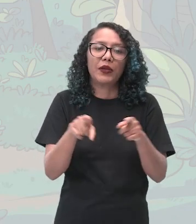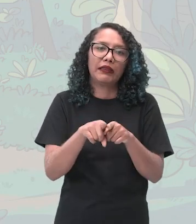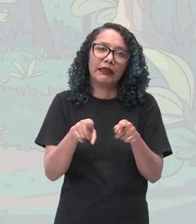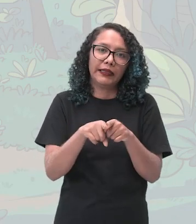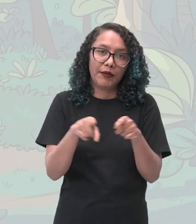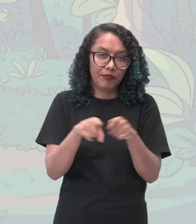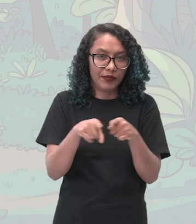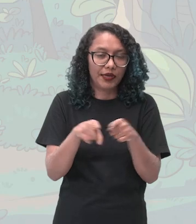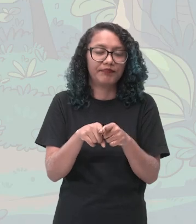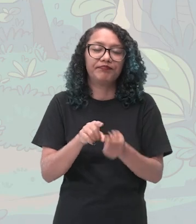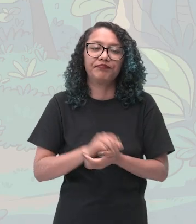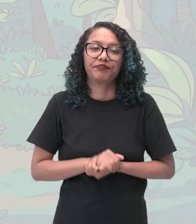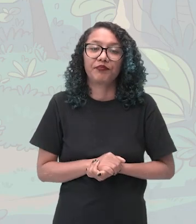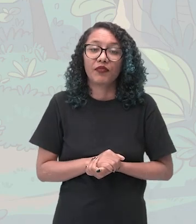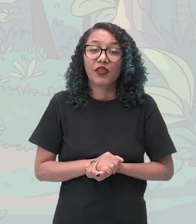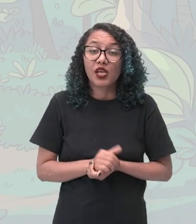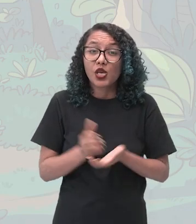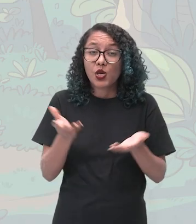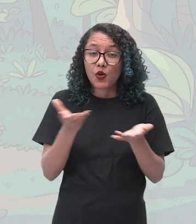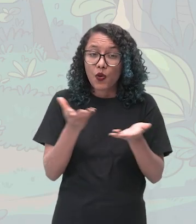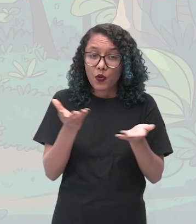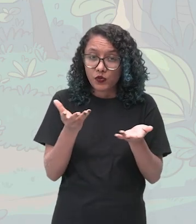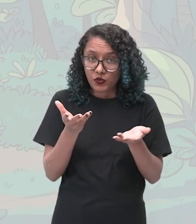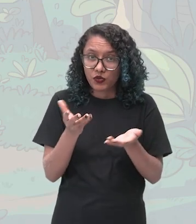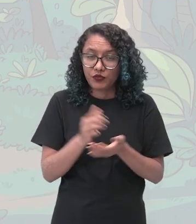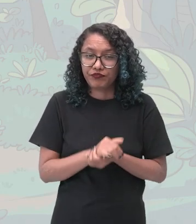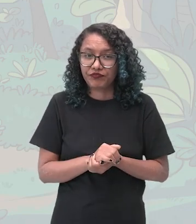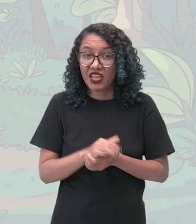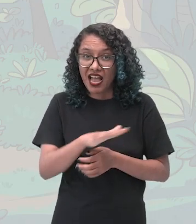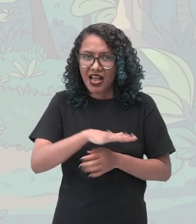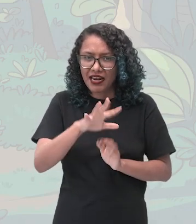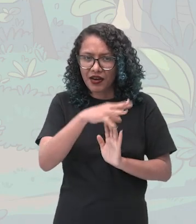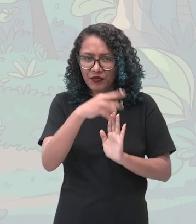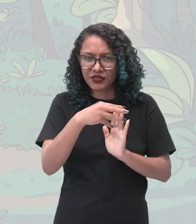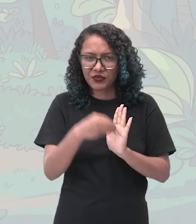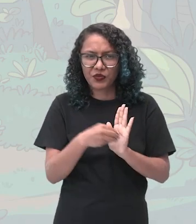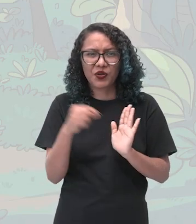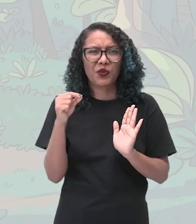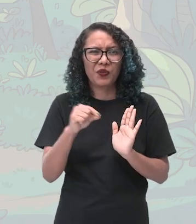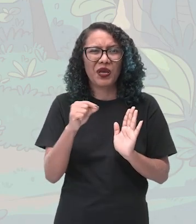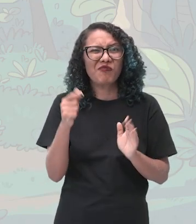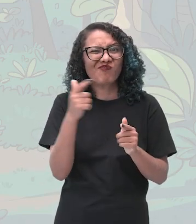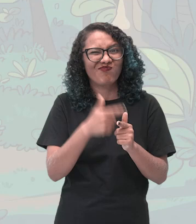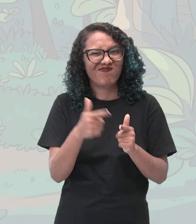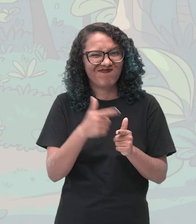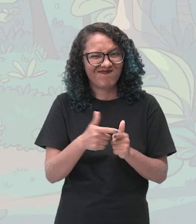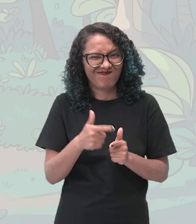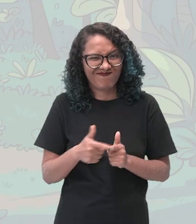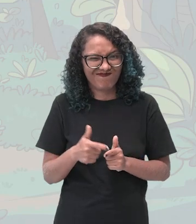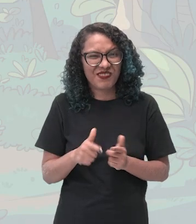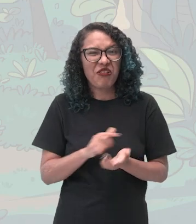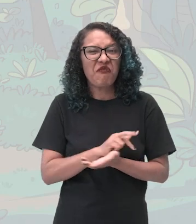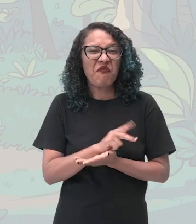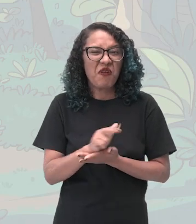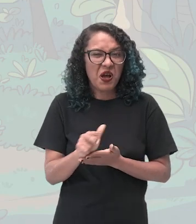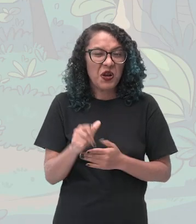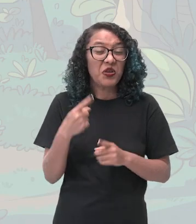E, hoje em dia, a nossa região amazônica ela está enfrentando desafios por causa